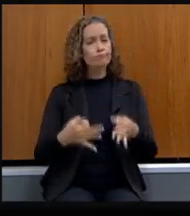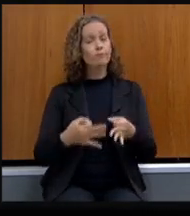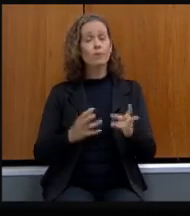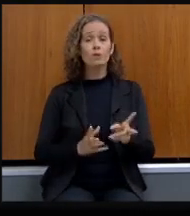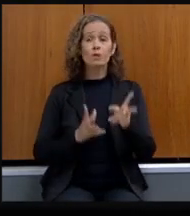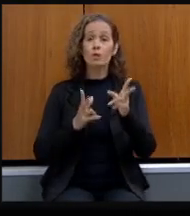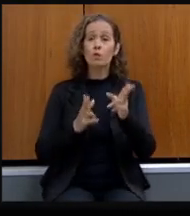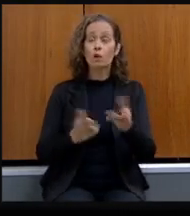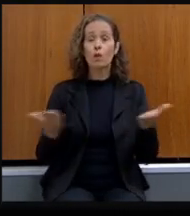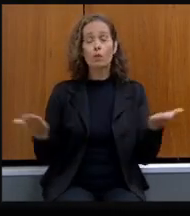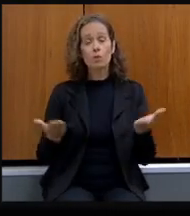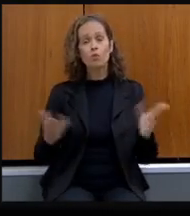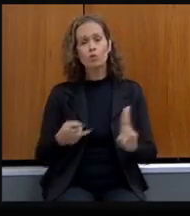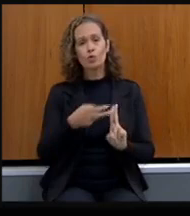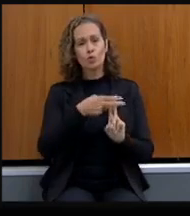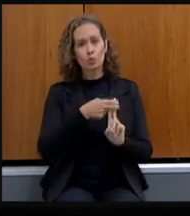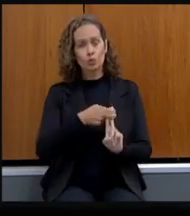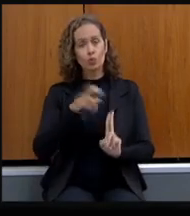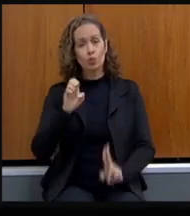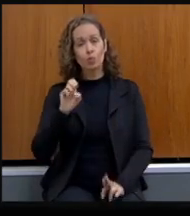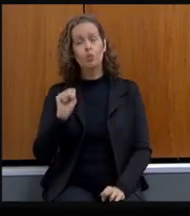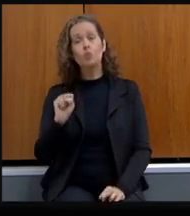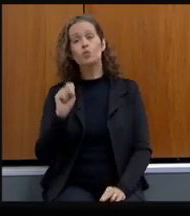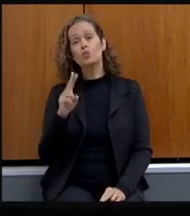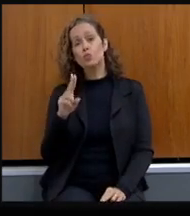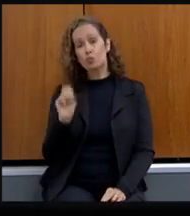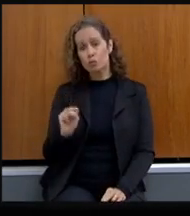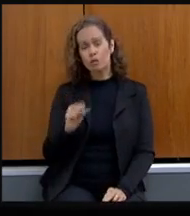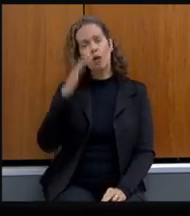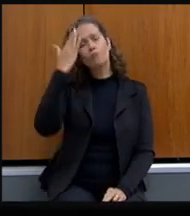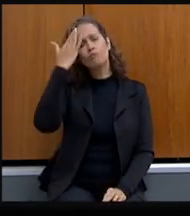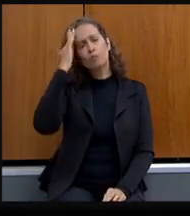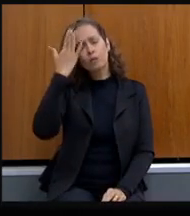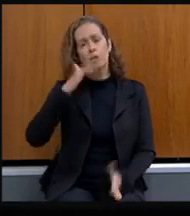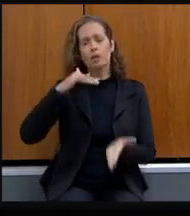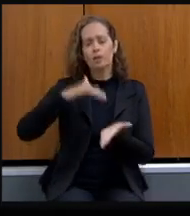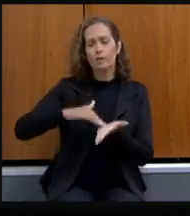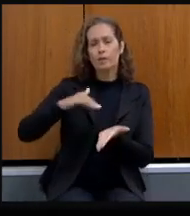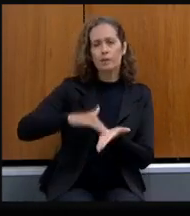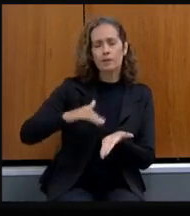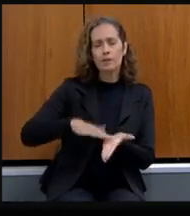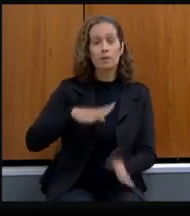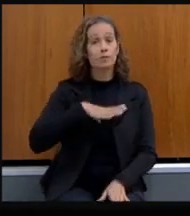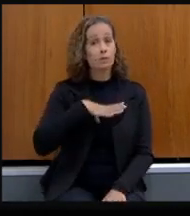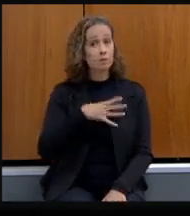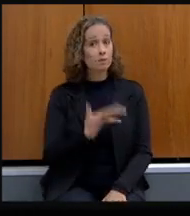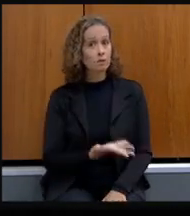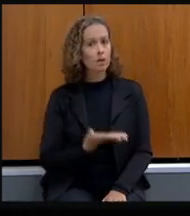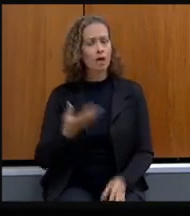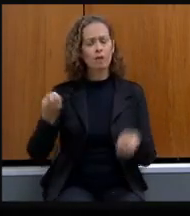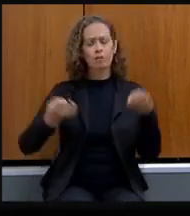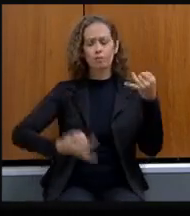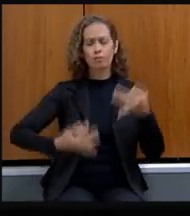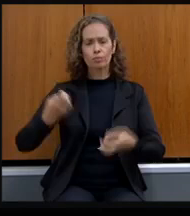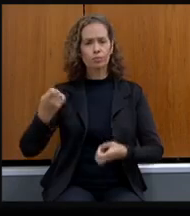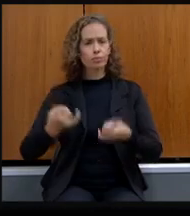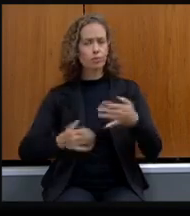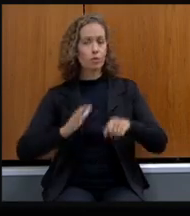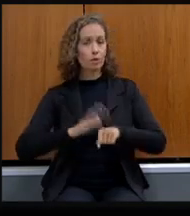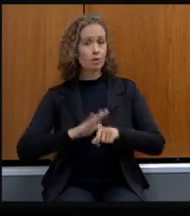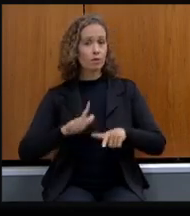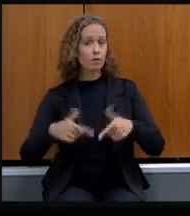o sistema único de saúde então eu entendo a secretária do ponto de vista da coragem que Ela mencionou em